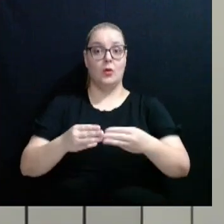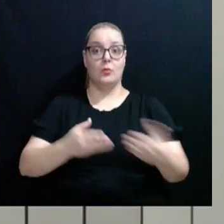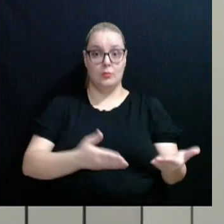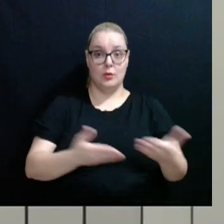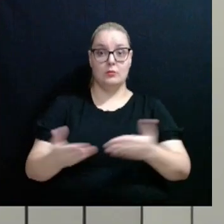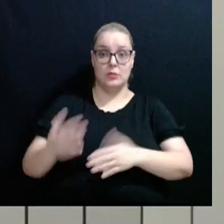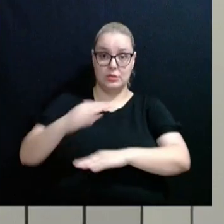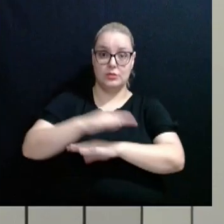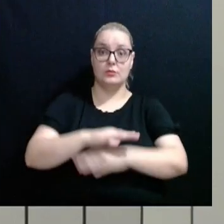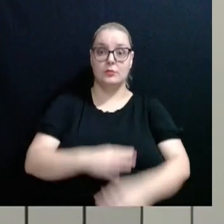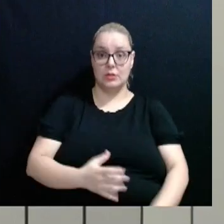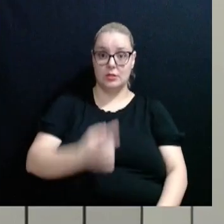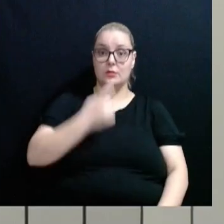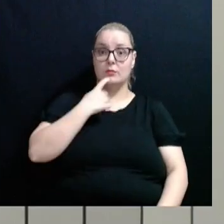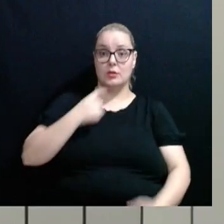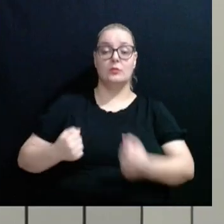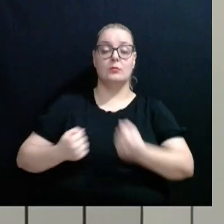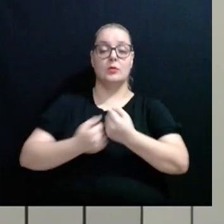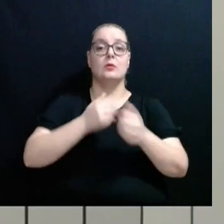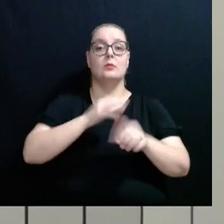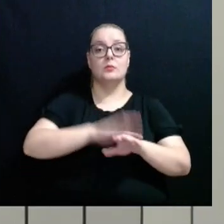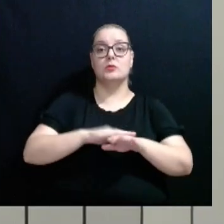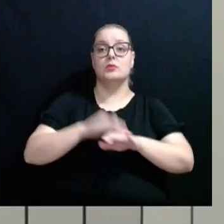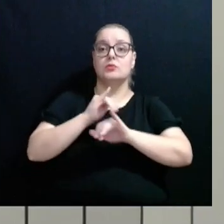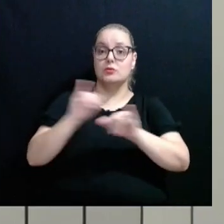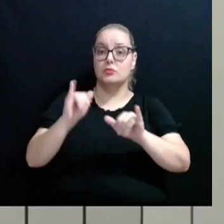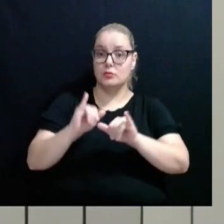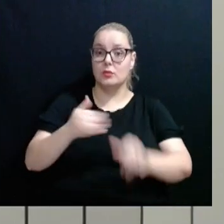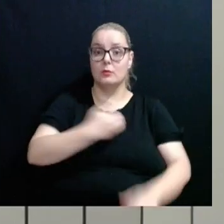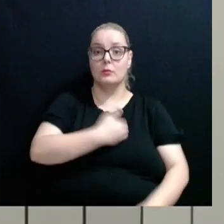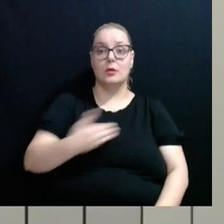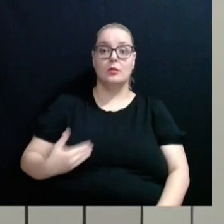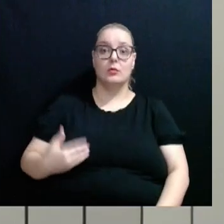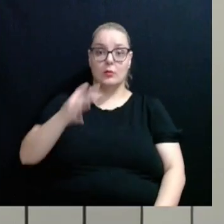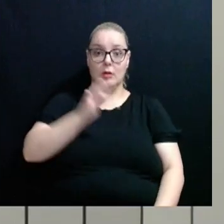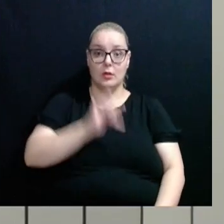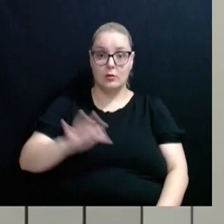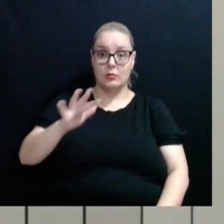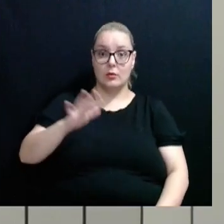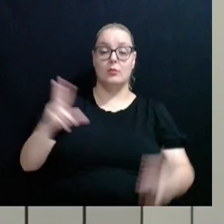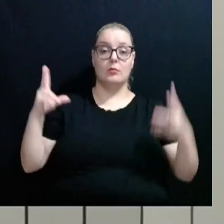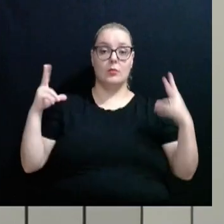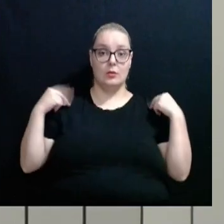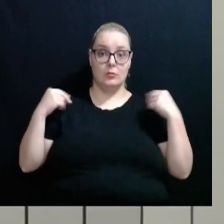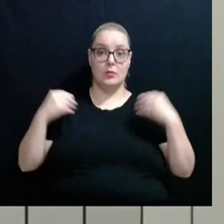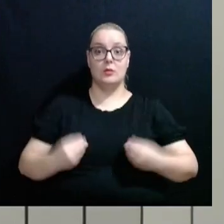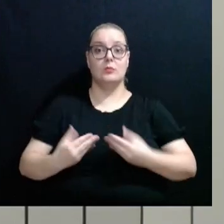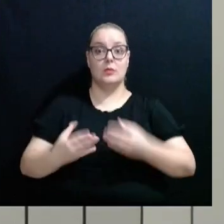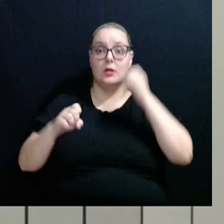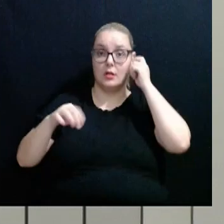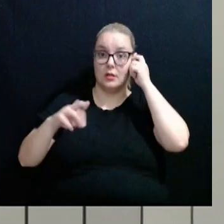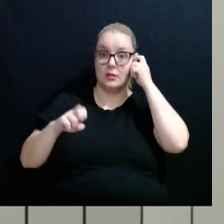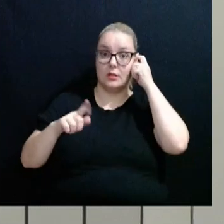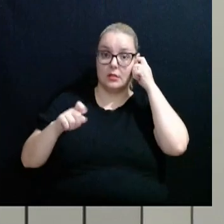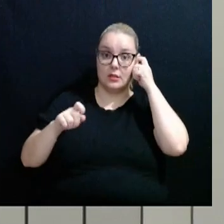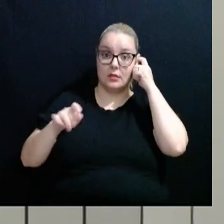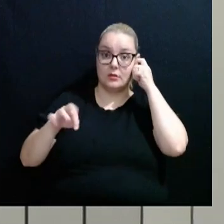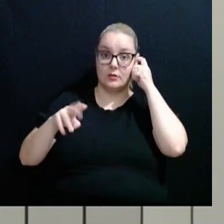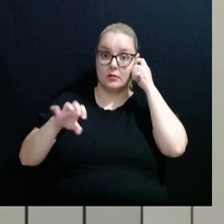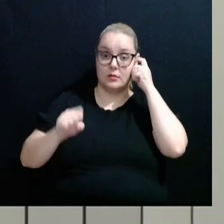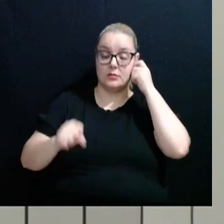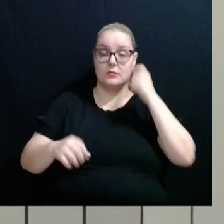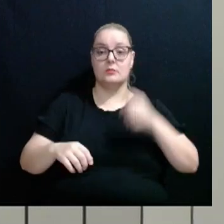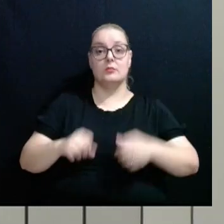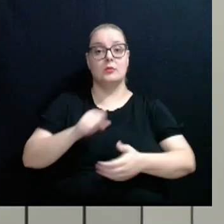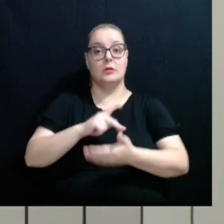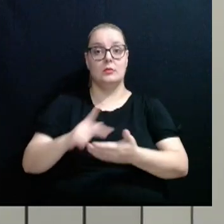Campinas apoia medidas anunciadas pelo governo federal para motoristas e entregadores por aplicativo. As propostas incluem